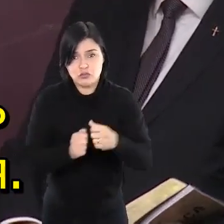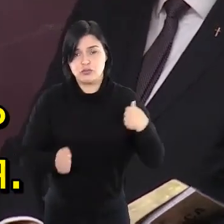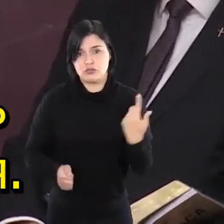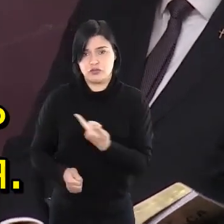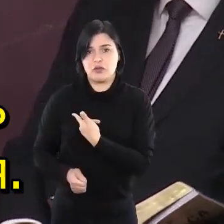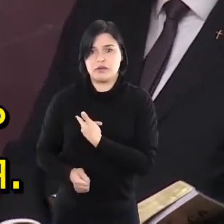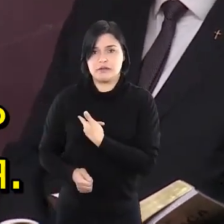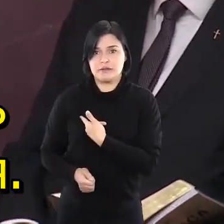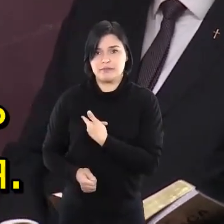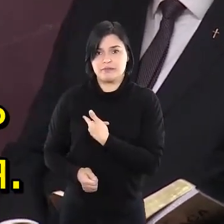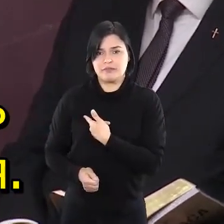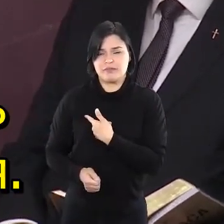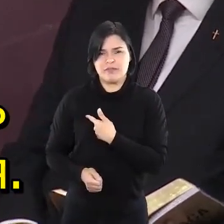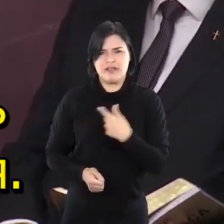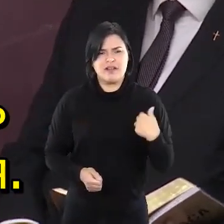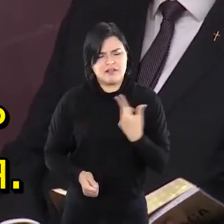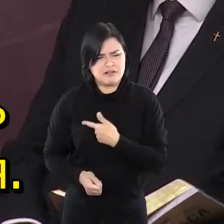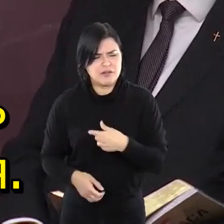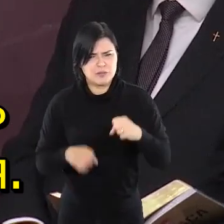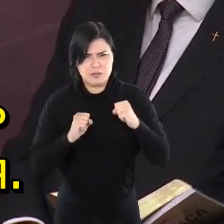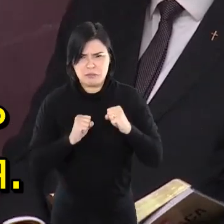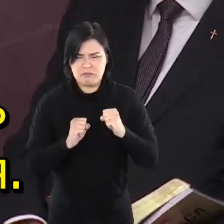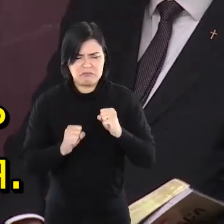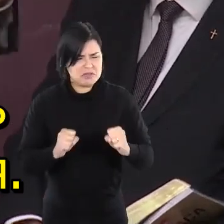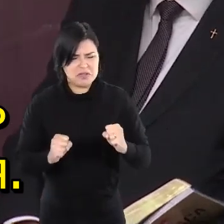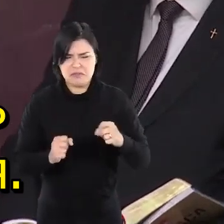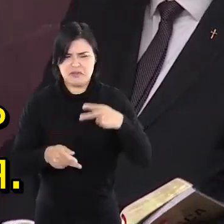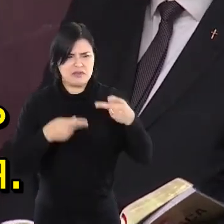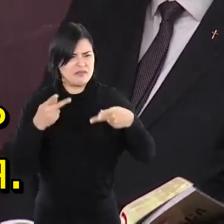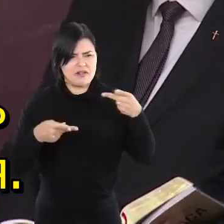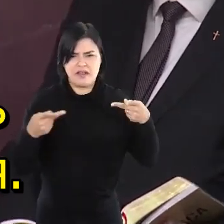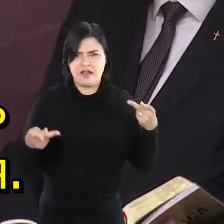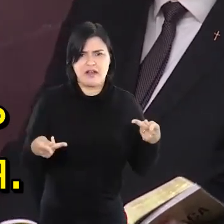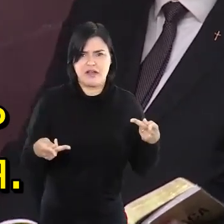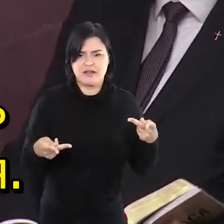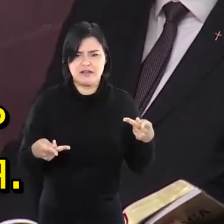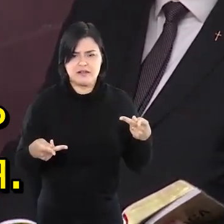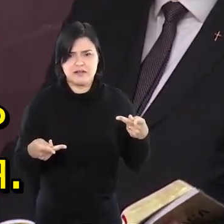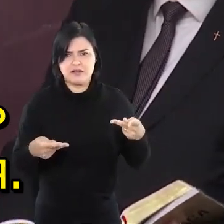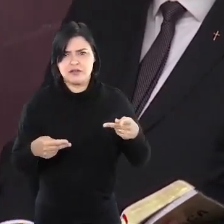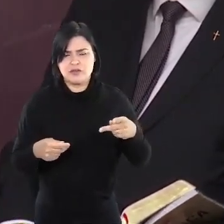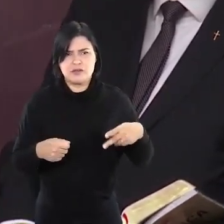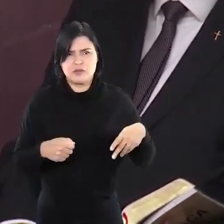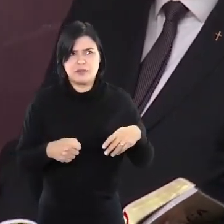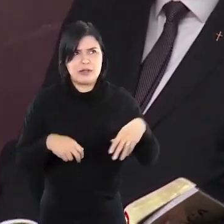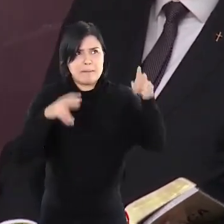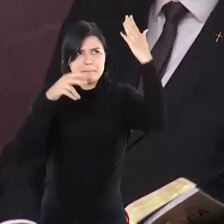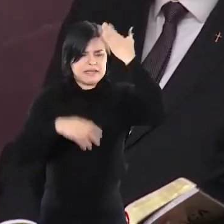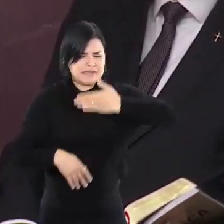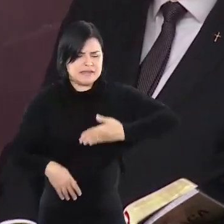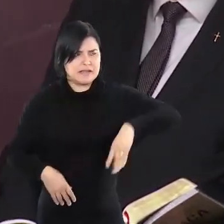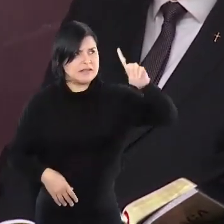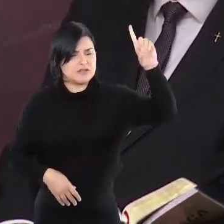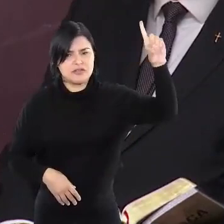Nós poderíamos falar aqui sobre a teologia da presença de Deus.